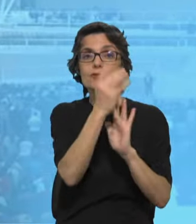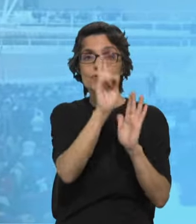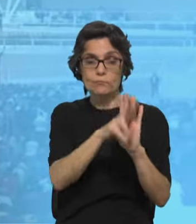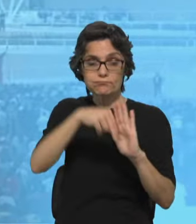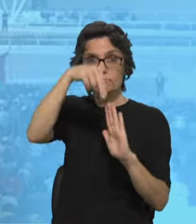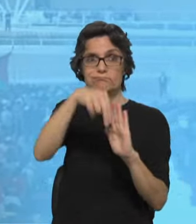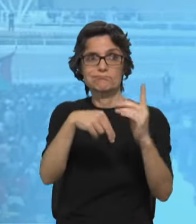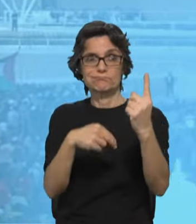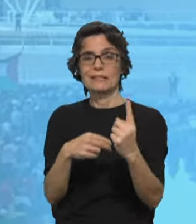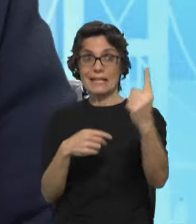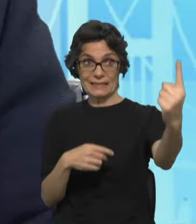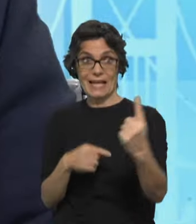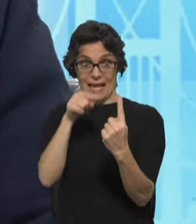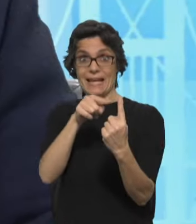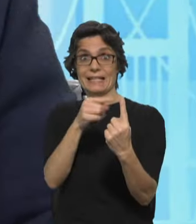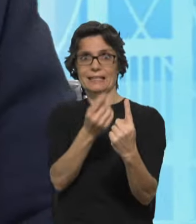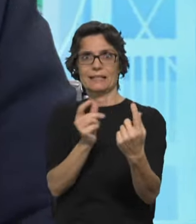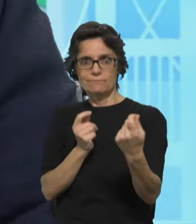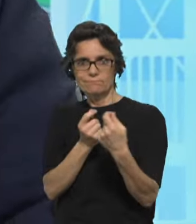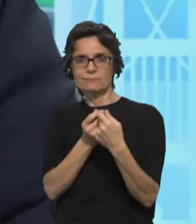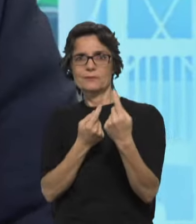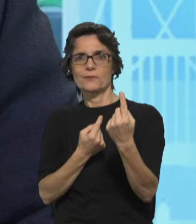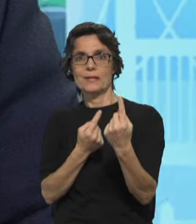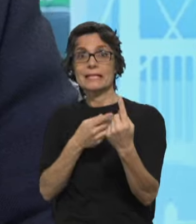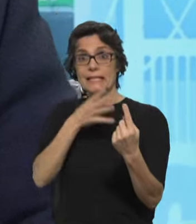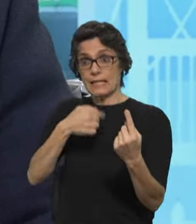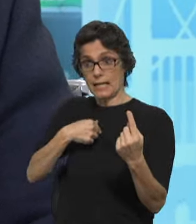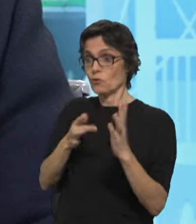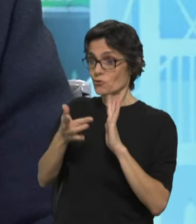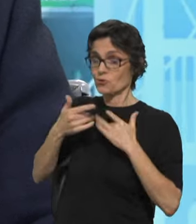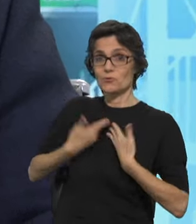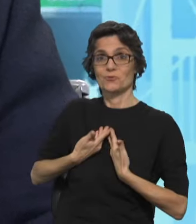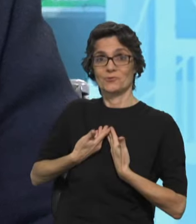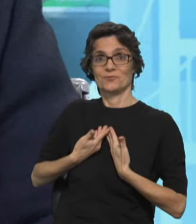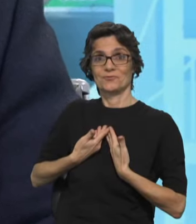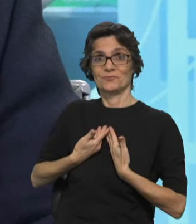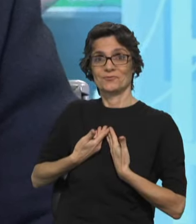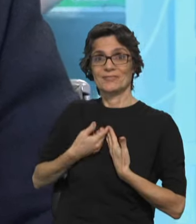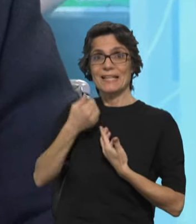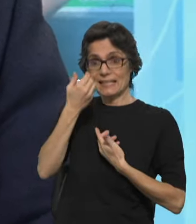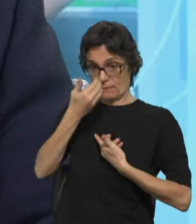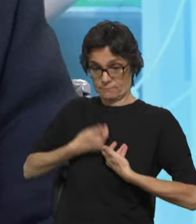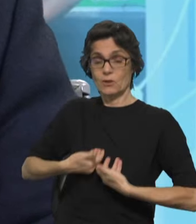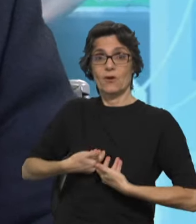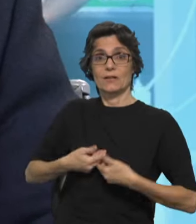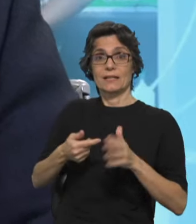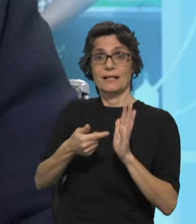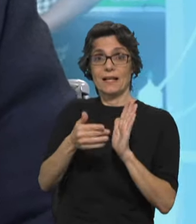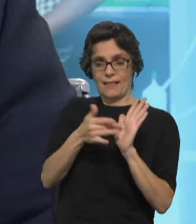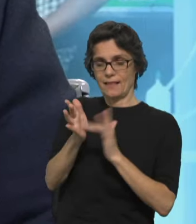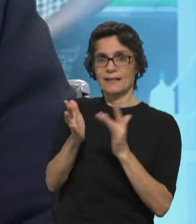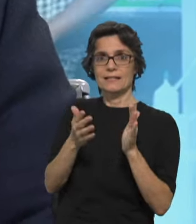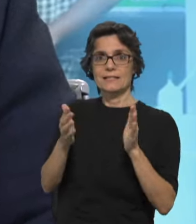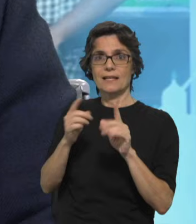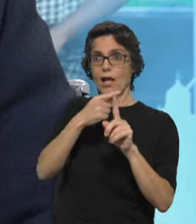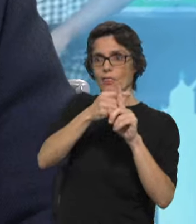esse medo, porque é Ele próprio que se aproxima e que se identifica. E se identifica como Ele é. O Cristo da cruz é o